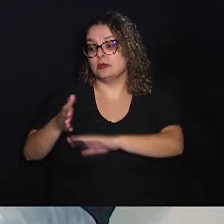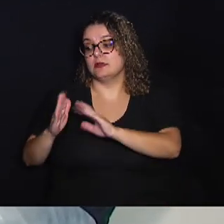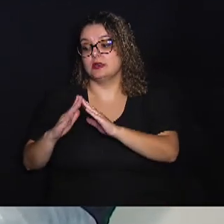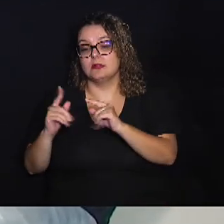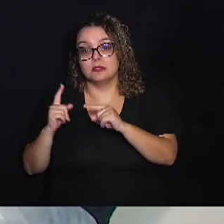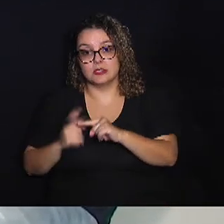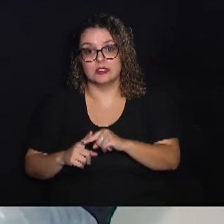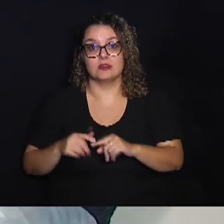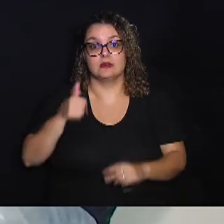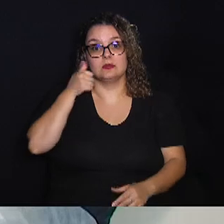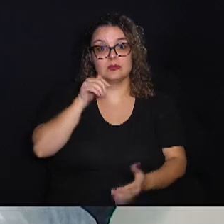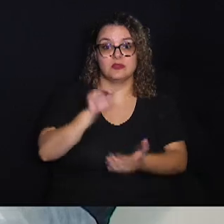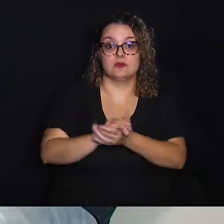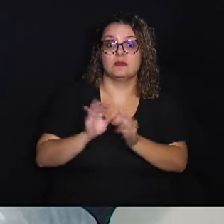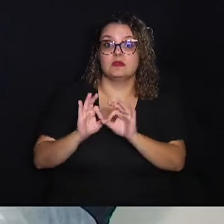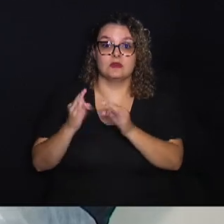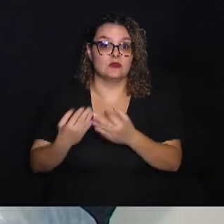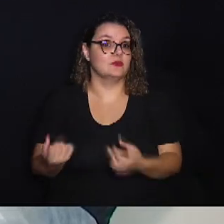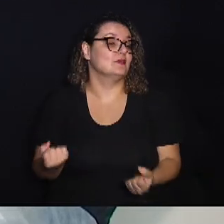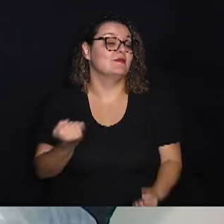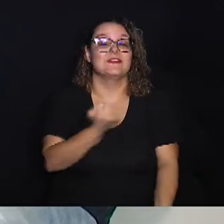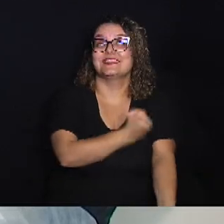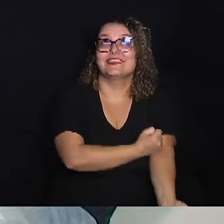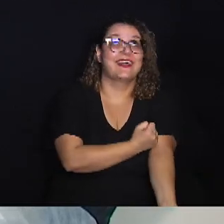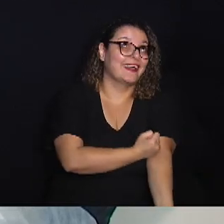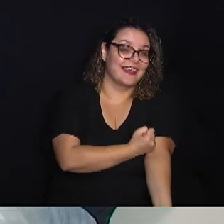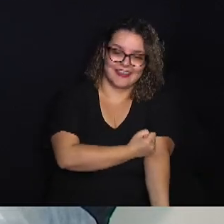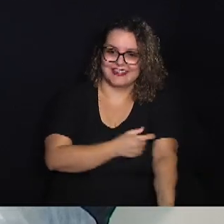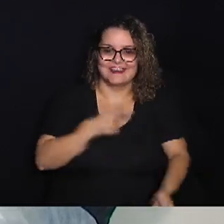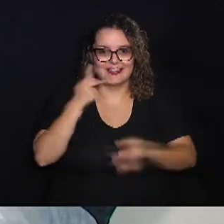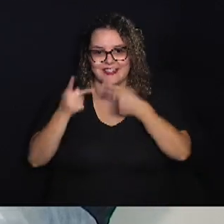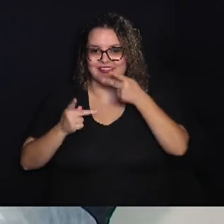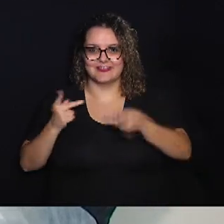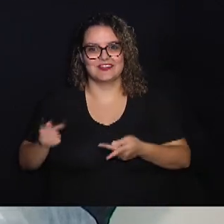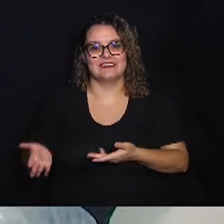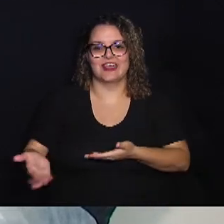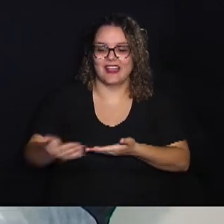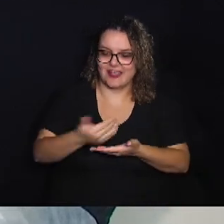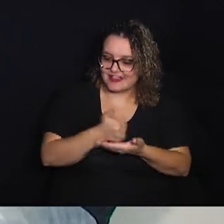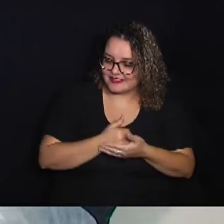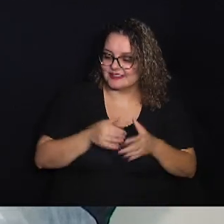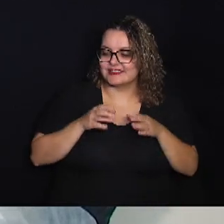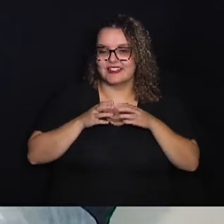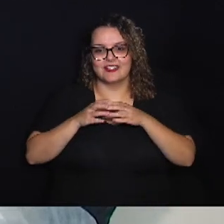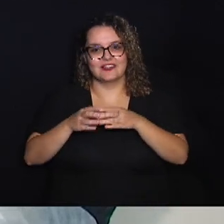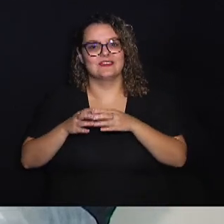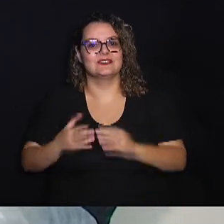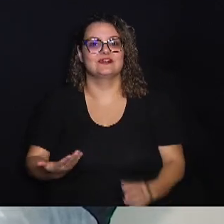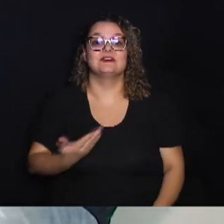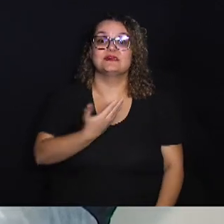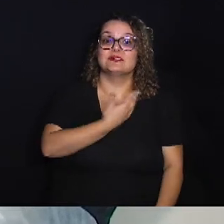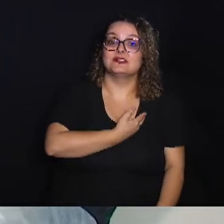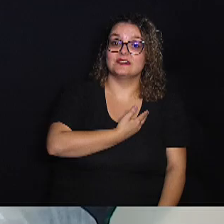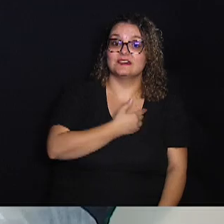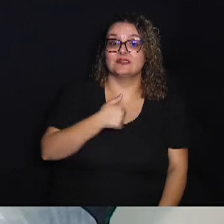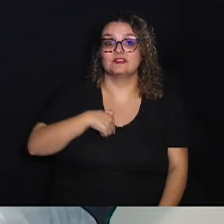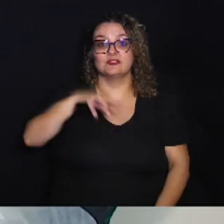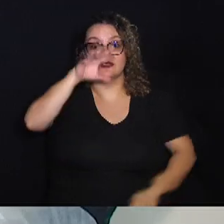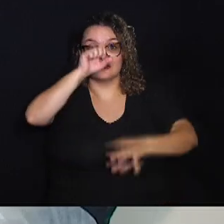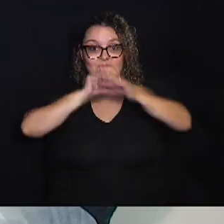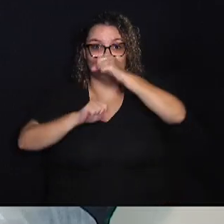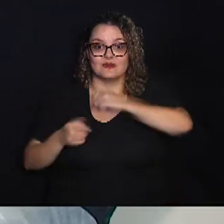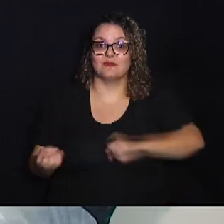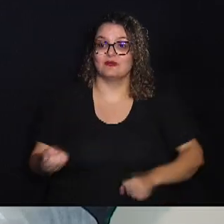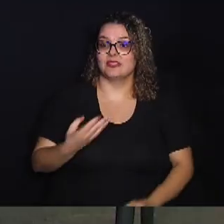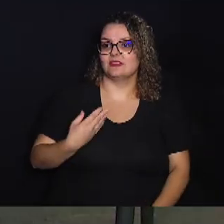com a minha família. Eu estou viciado, porque o tempo todo eu falo da acolhida, eu falo da convivência com os colegas, eu estou aprendendo, estou tendo uma